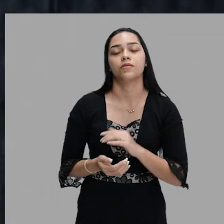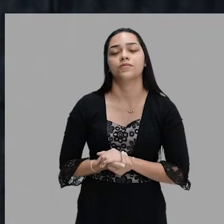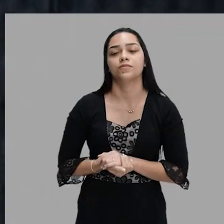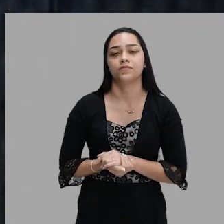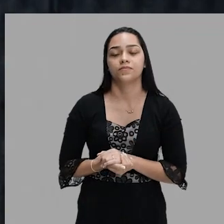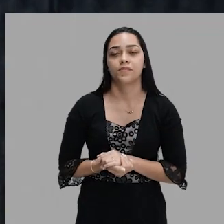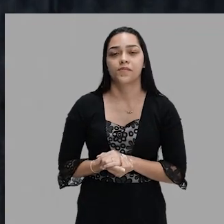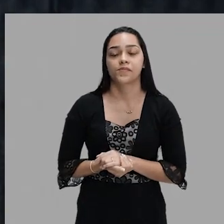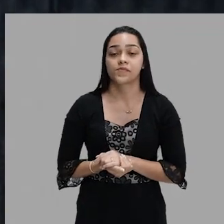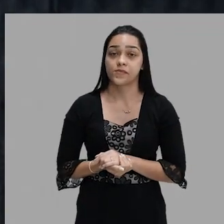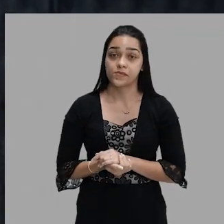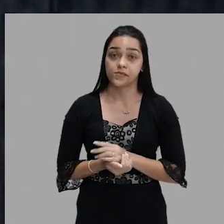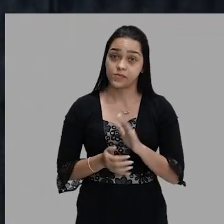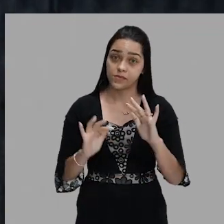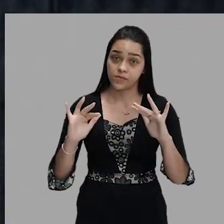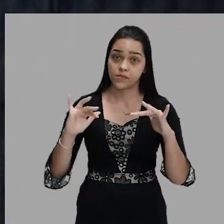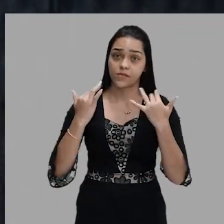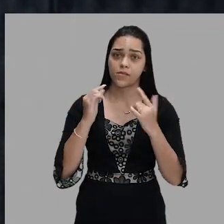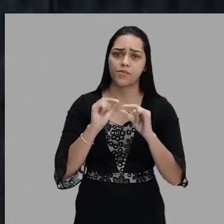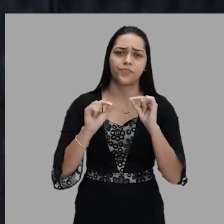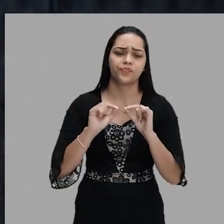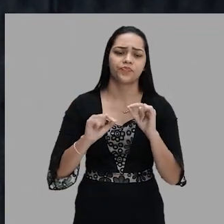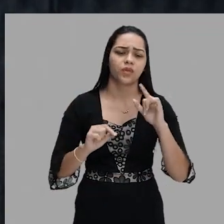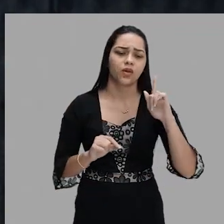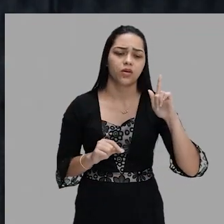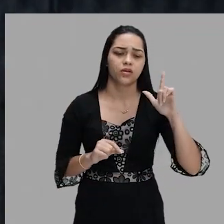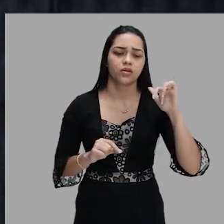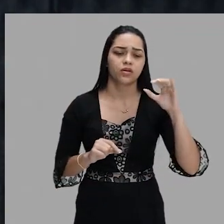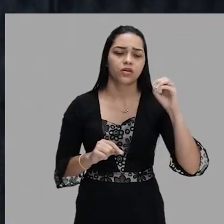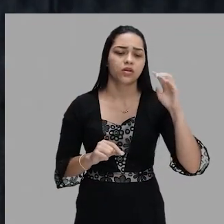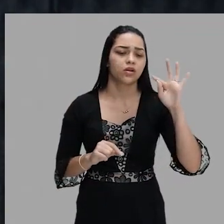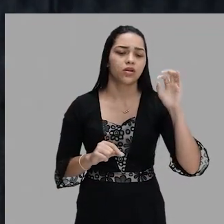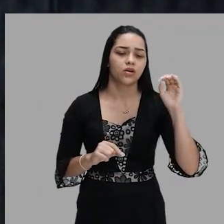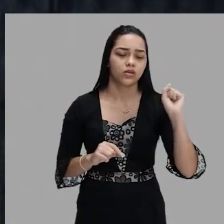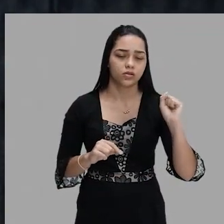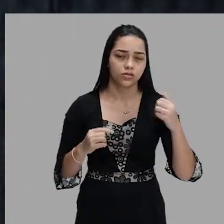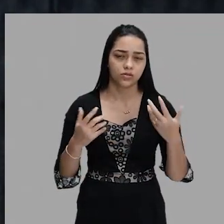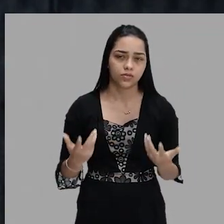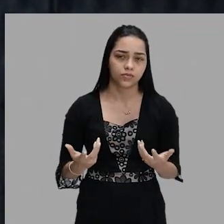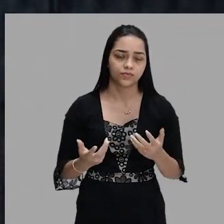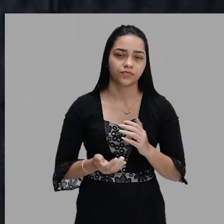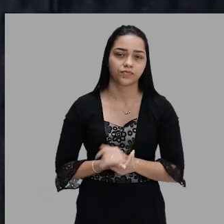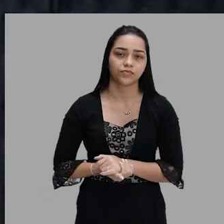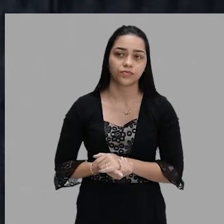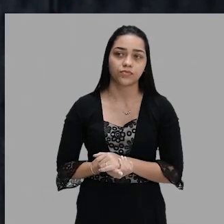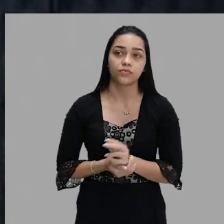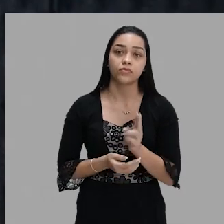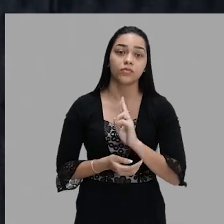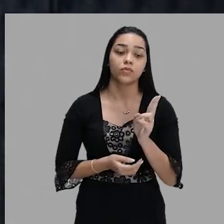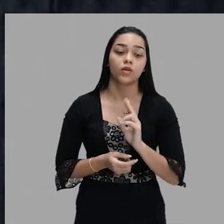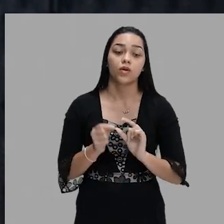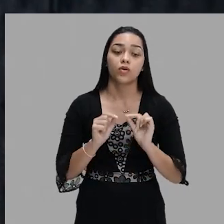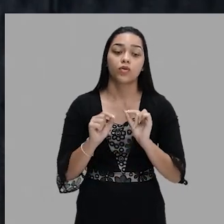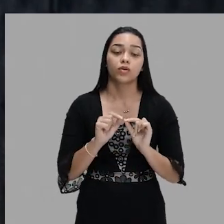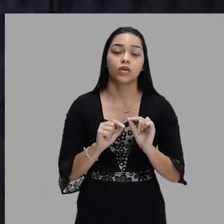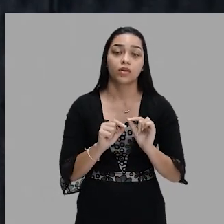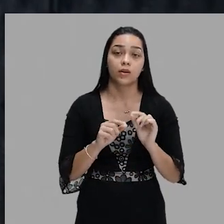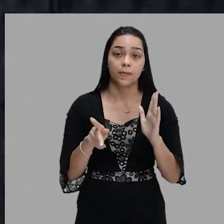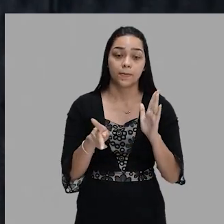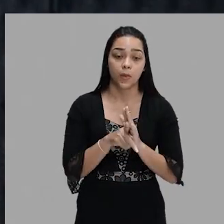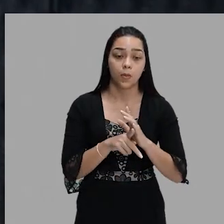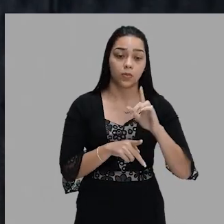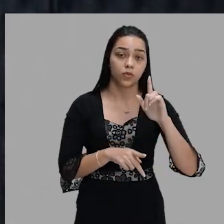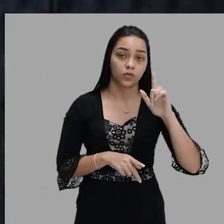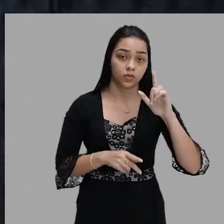aqui. Então, olha o seguinte, o que são os gliócitos, né? Os gliócitos, pessoal, também são chamados de células da